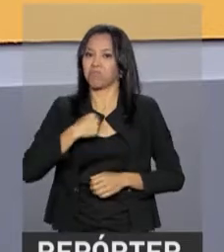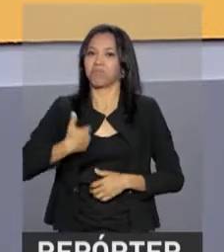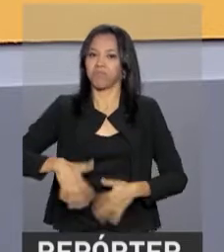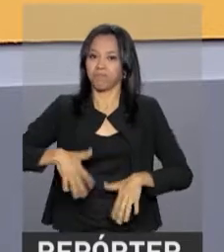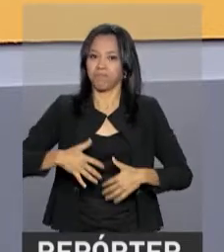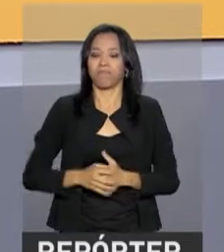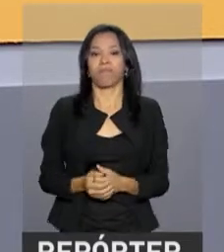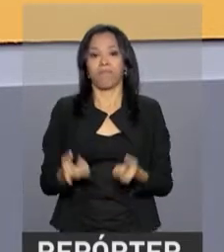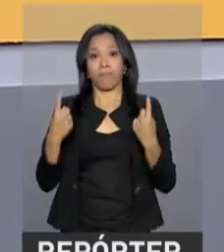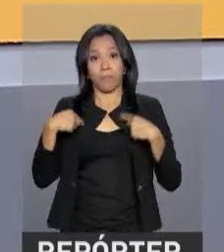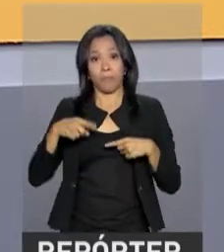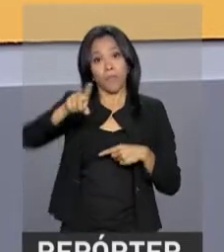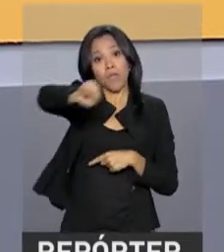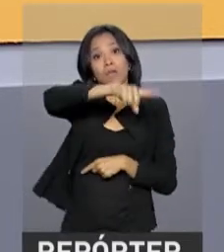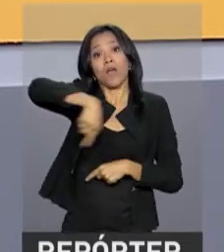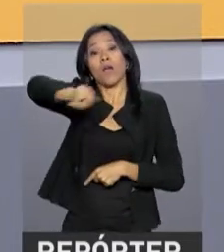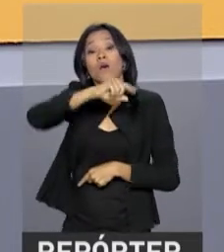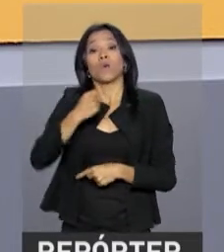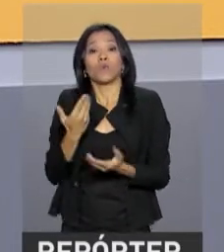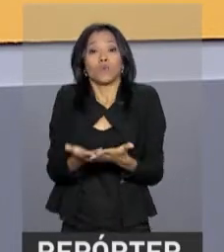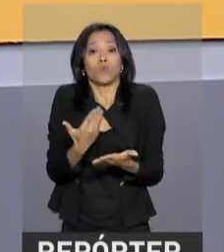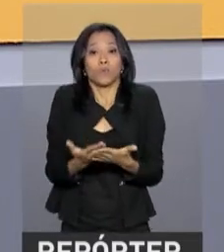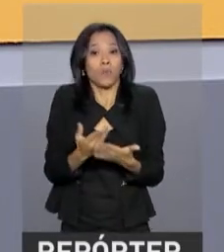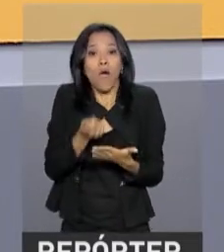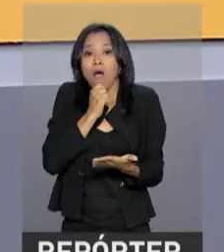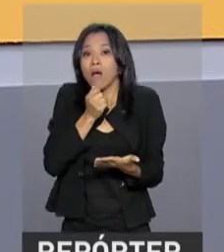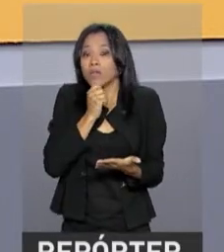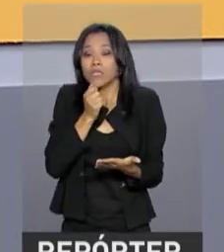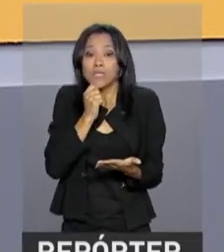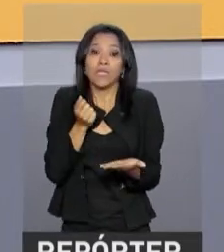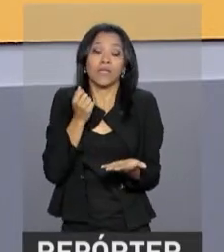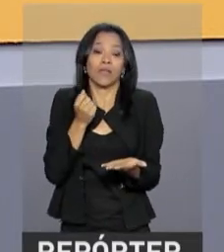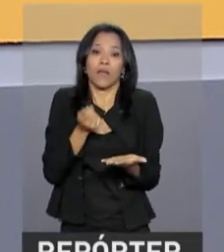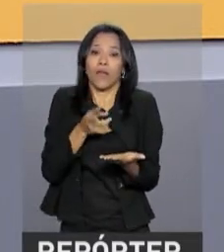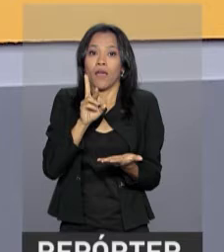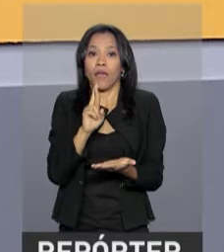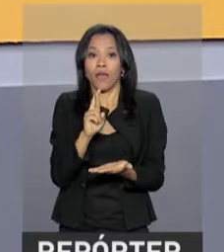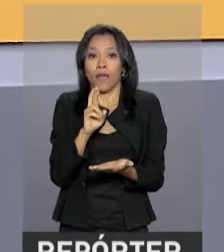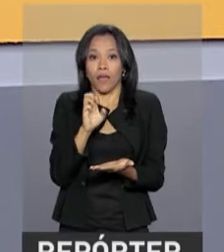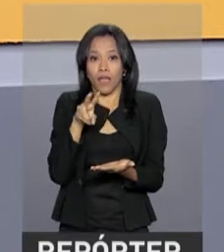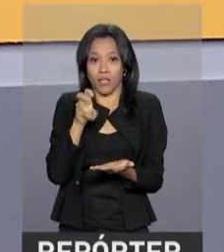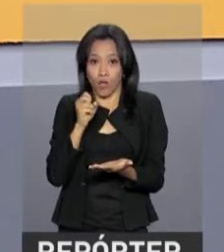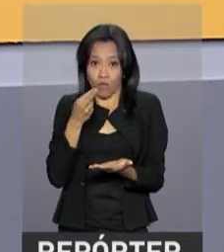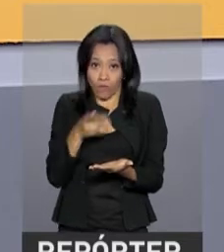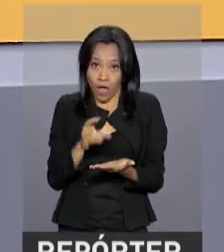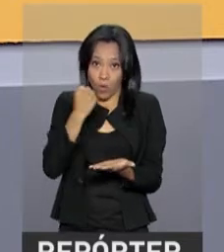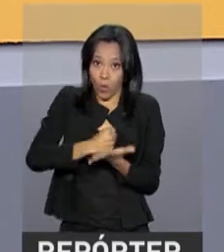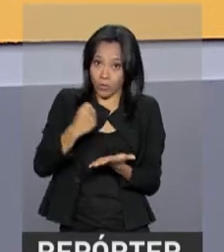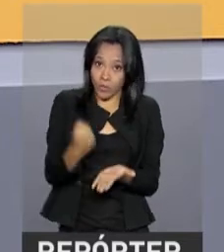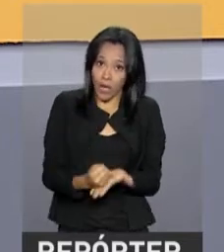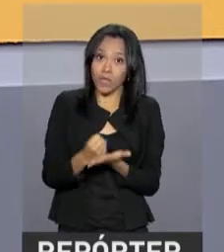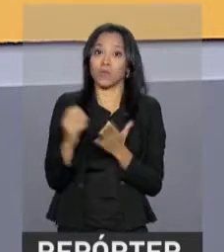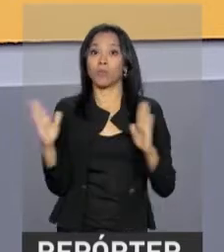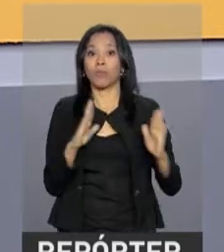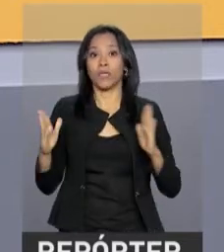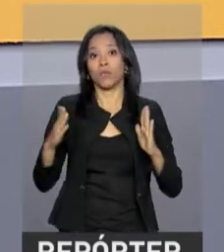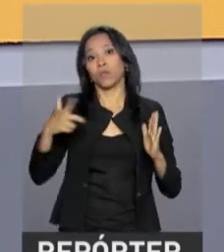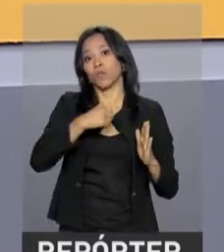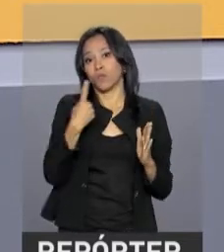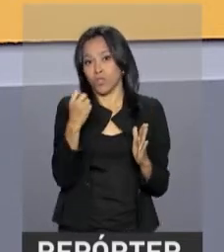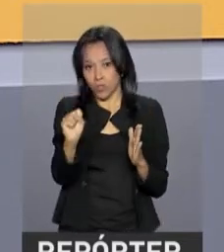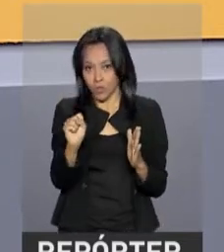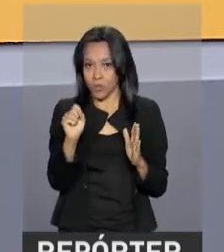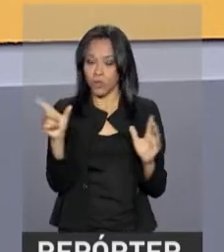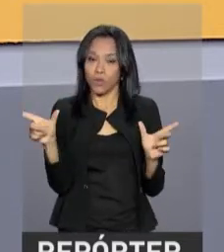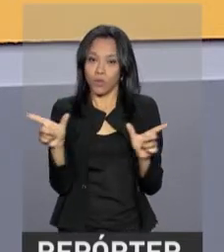os estudantes que não conseguiram renovar o contrato do primeiro semestre de 2008 do fiéis podem concluir o processo até a próxima